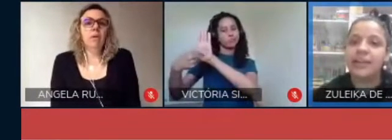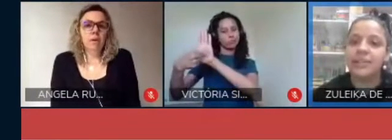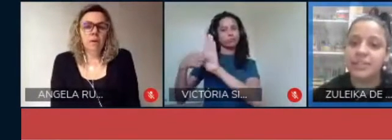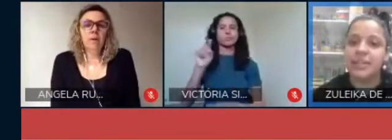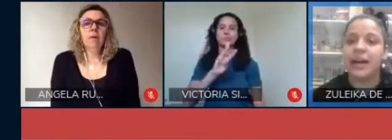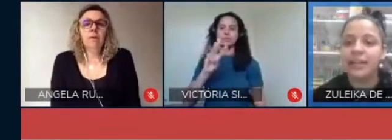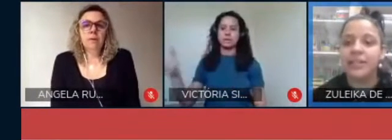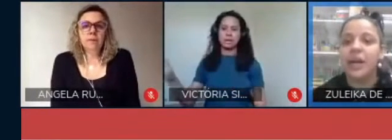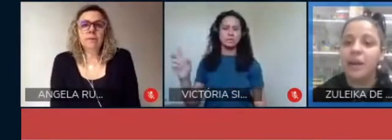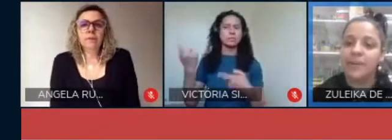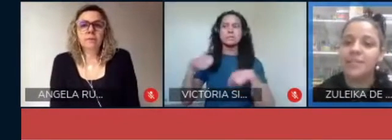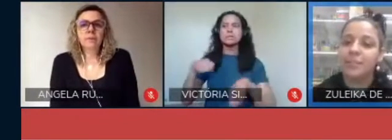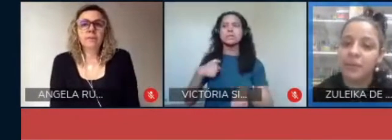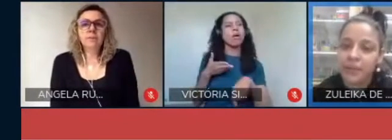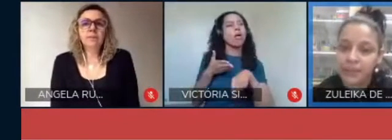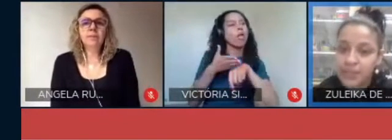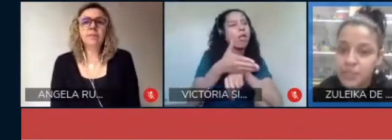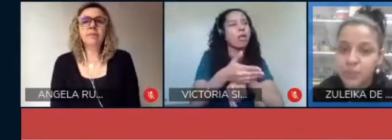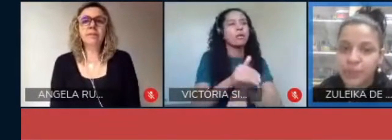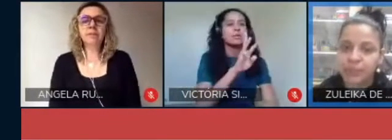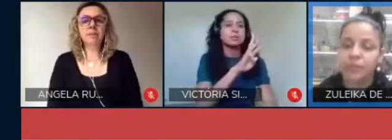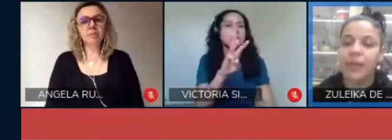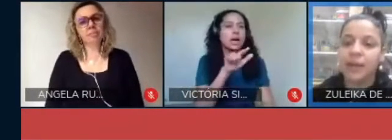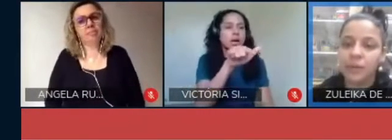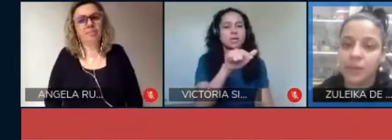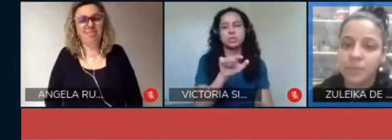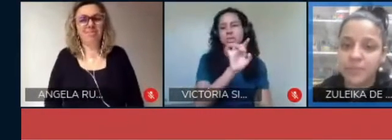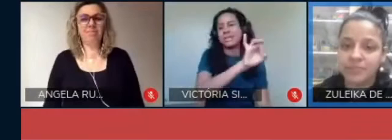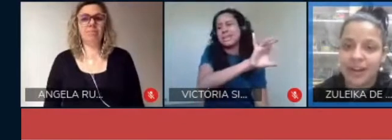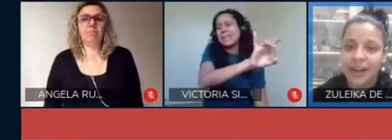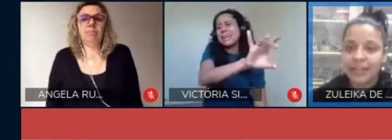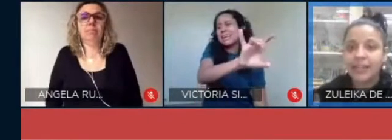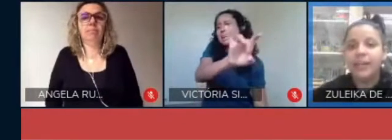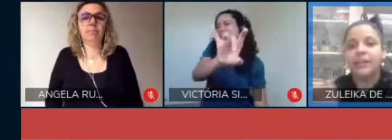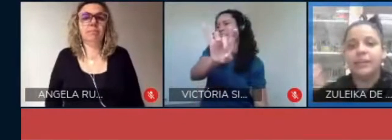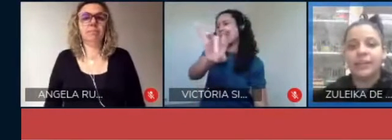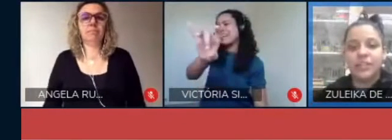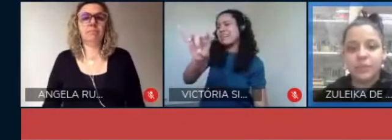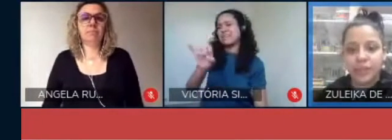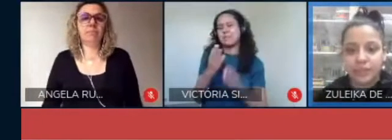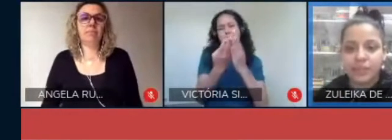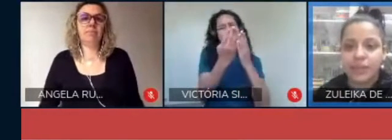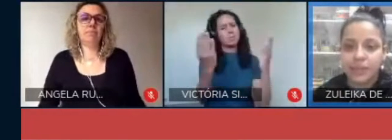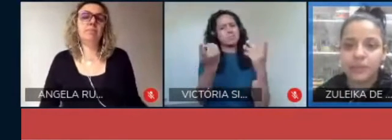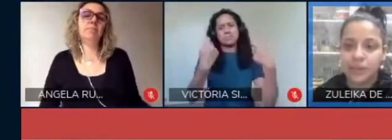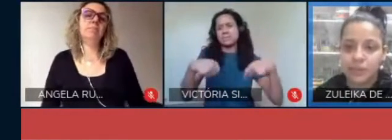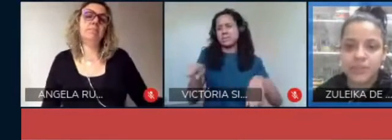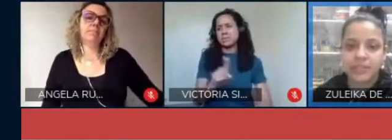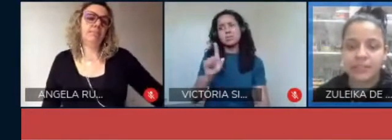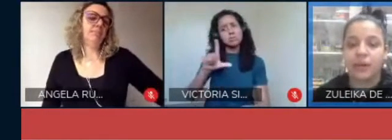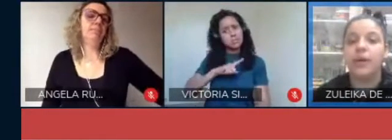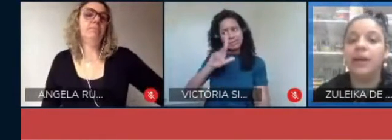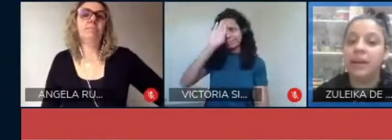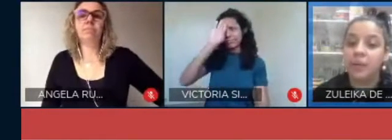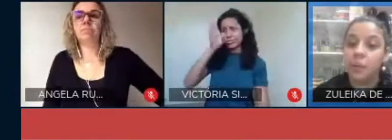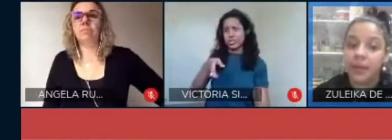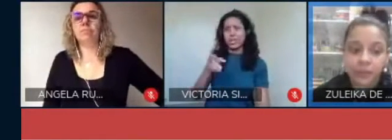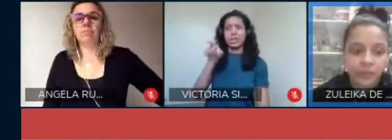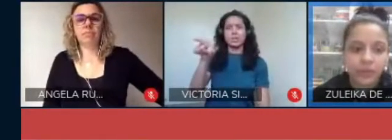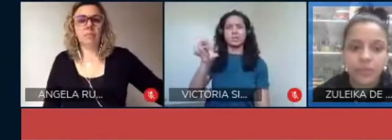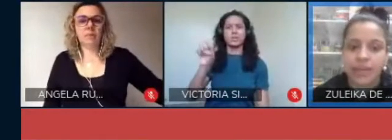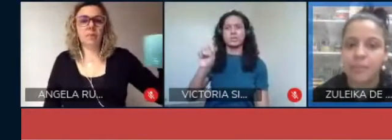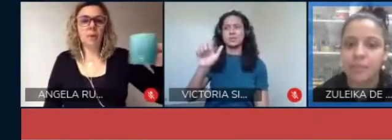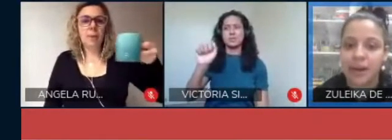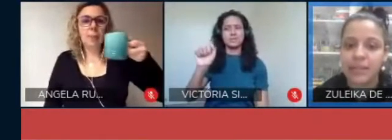catálogo, site a site, para saber o que está disponível lá no campus do Vale e o que está disponível aqui no campus central.